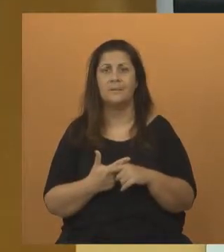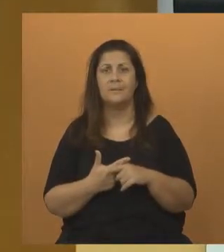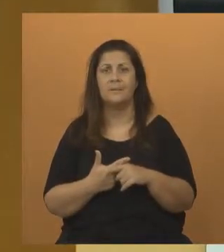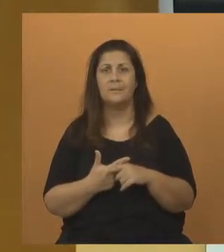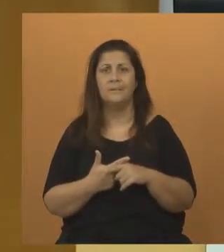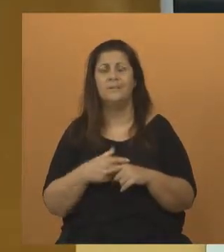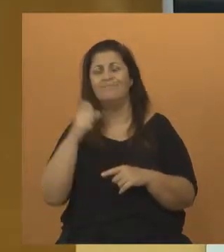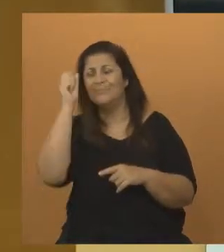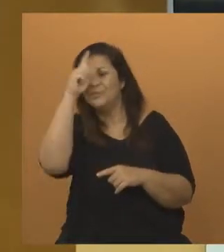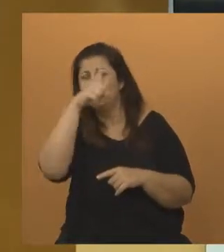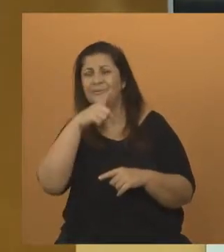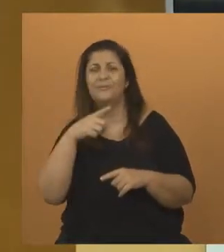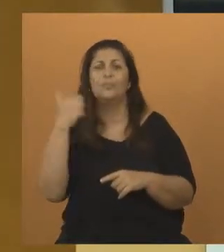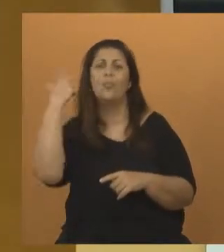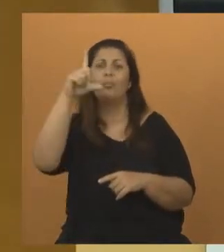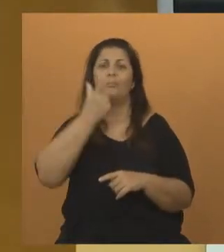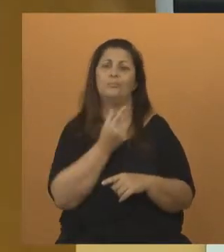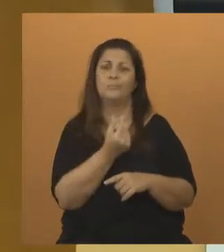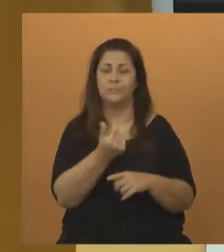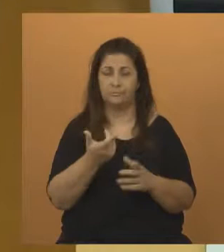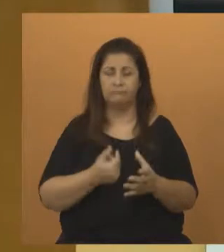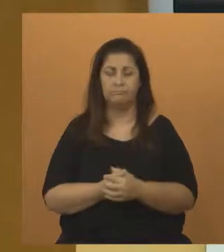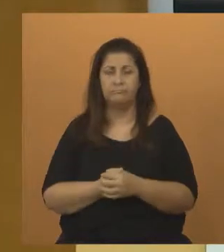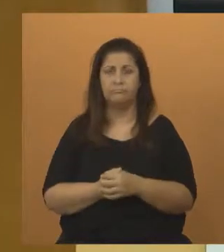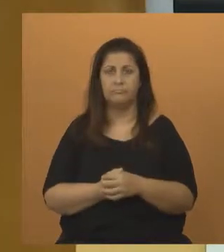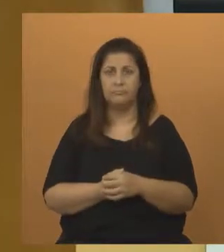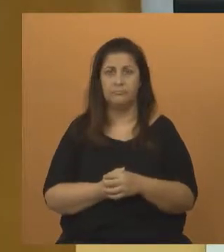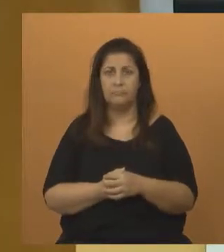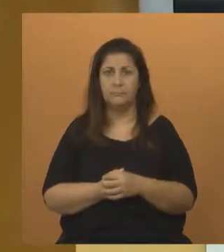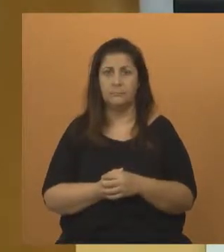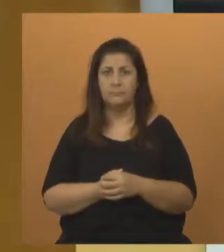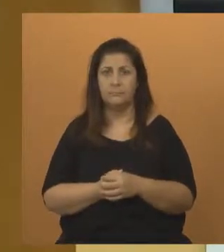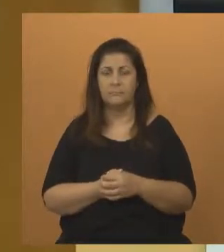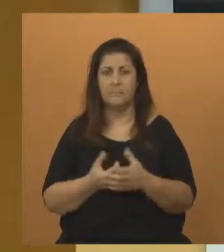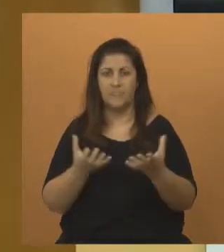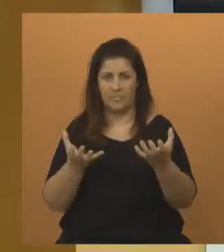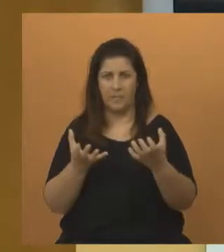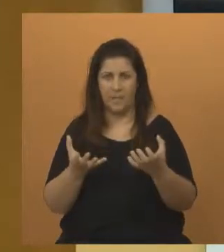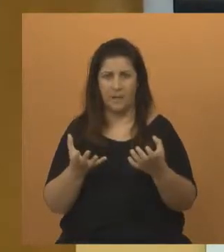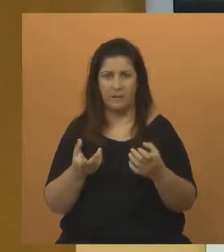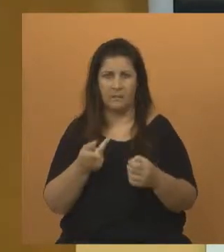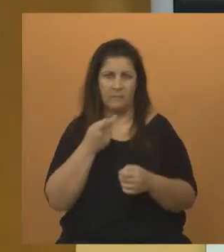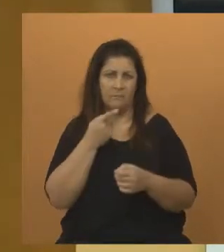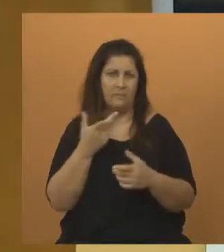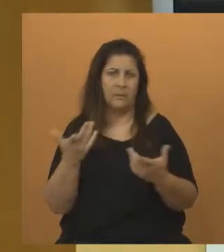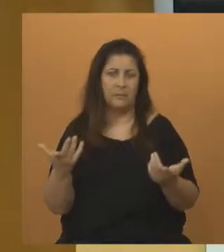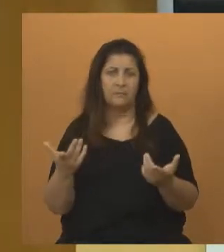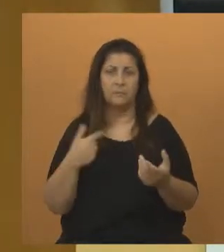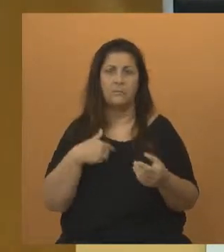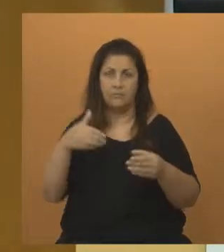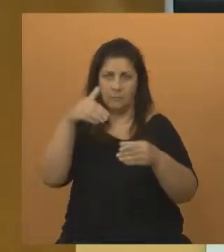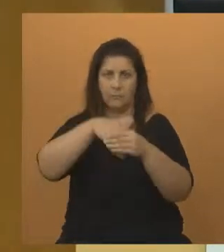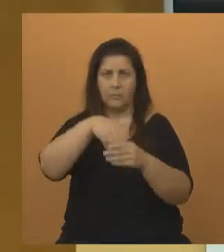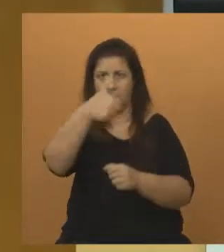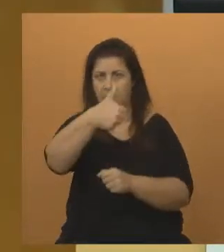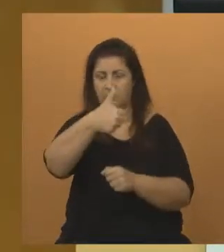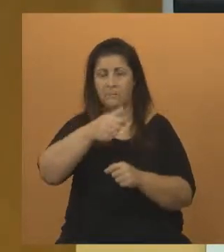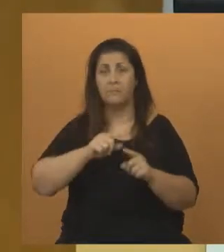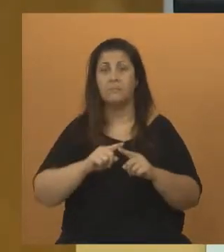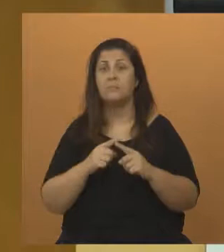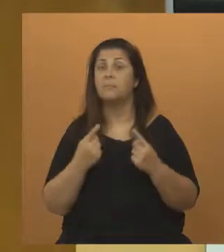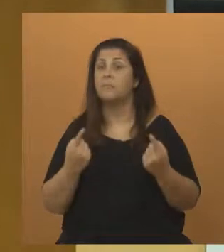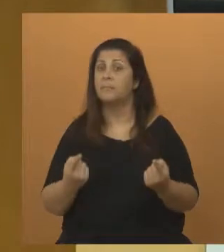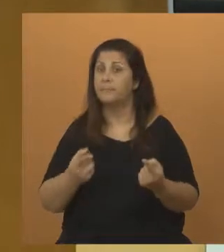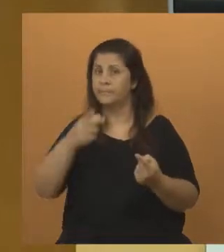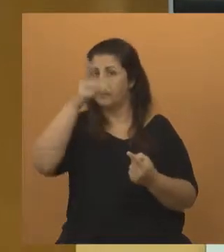dificuldade de arrecadação. Eu quero aqui votar e dar o crédito favorável a esse projeto, mas que a